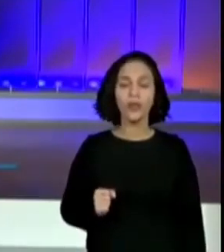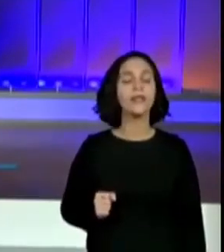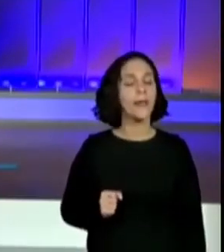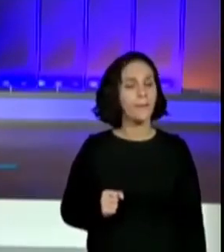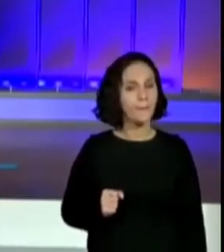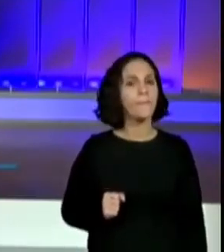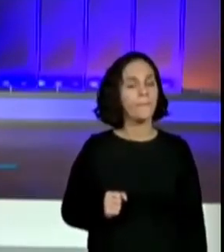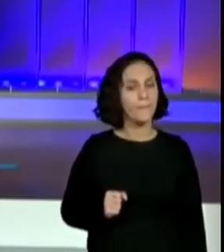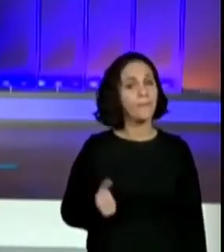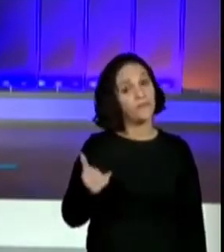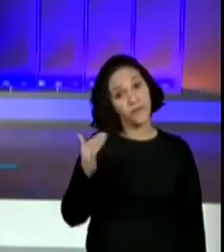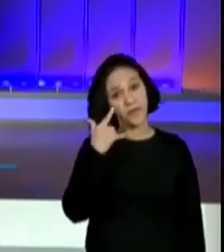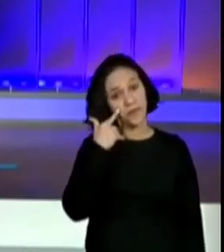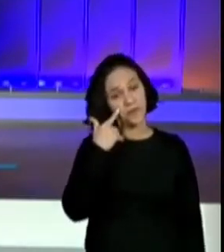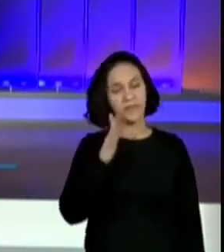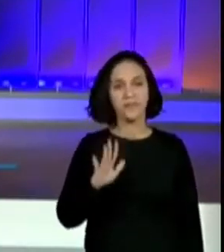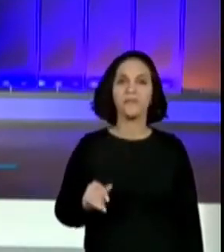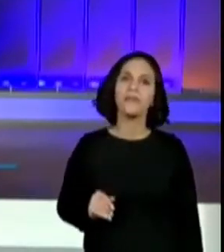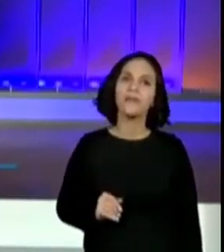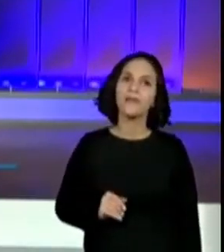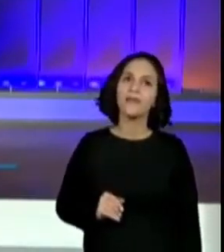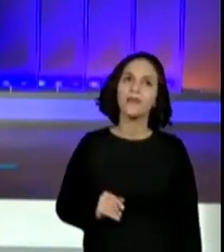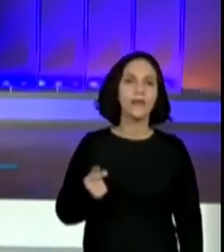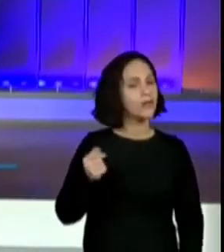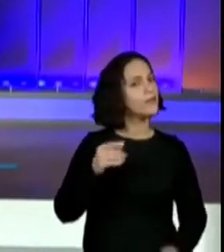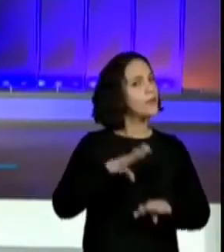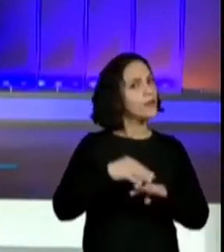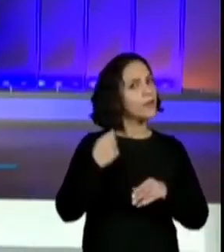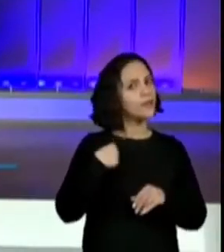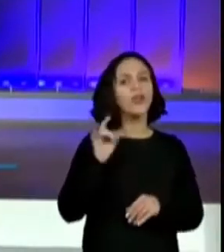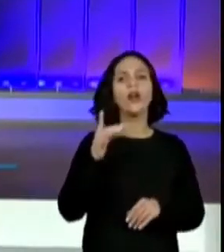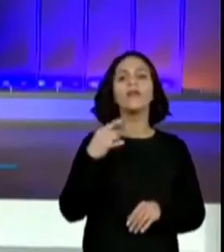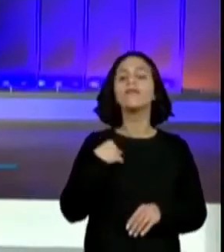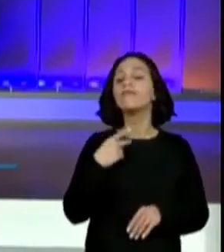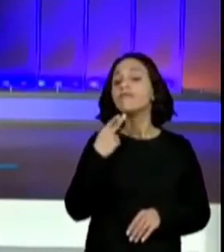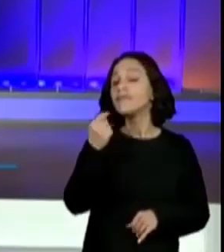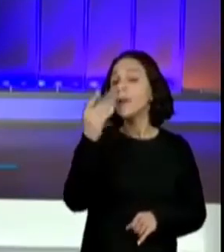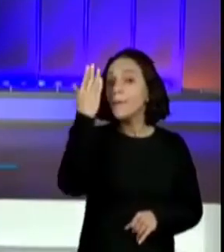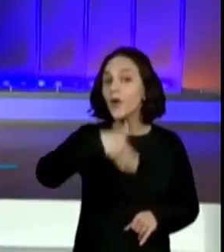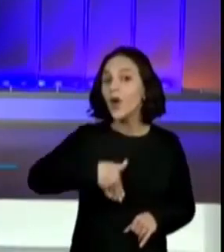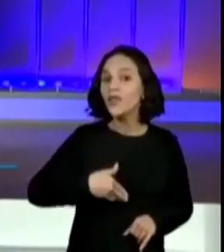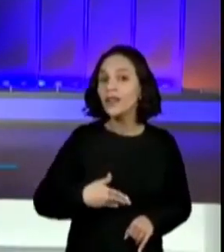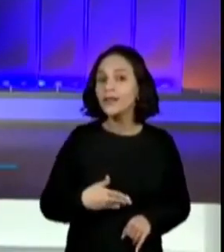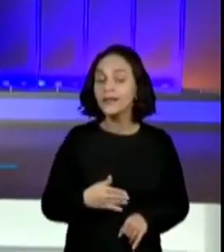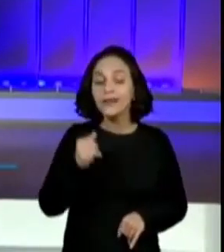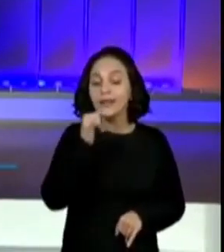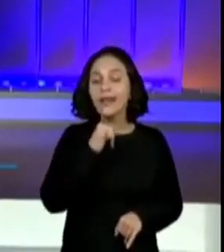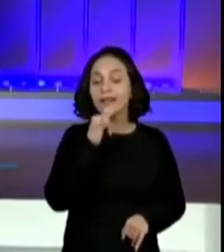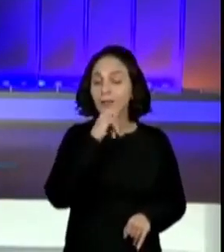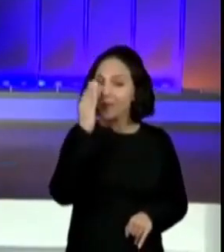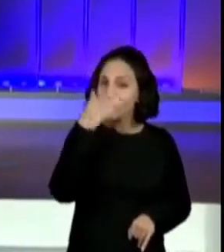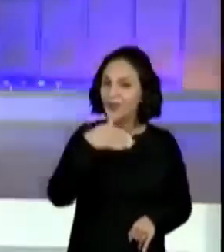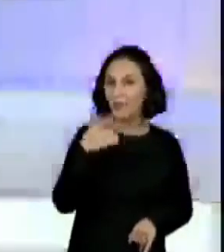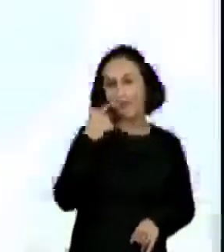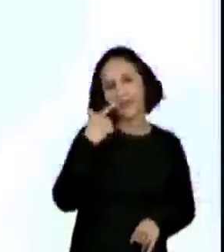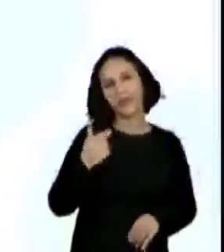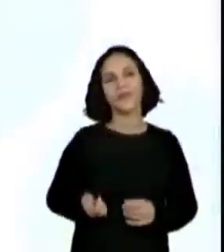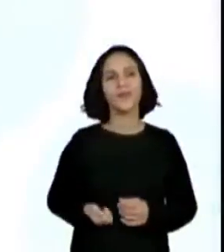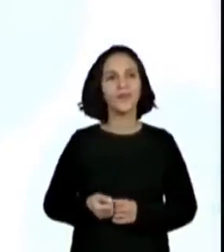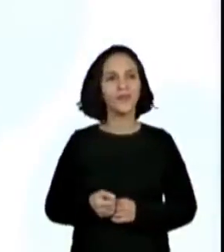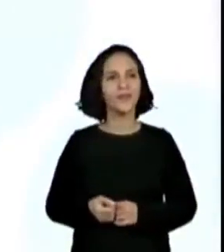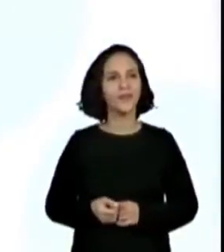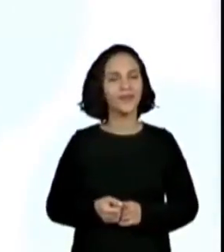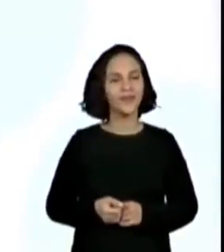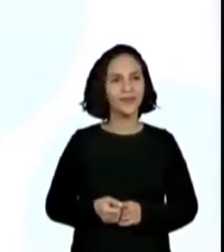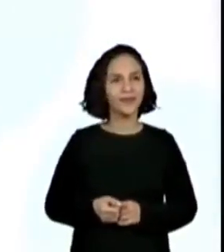que é falsa vamos analisar vamos analisar a matemática é assim não adianta só falar a gente tem que testar e é o que a gente vai fazer agora